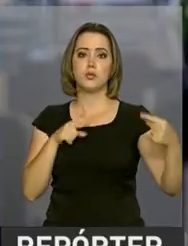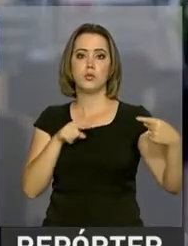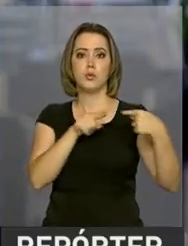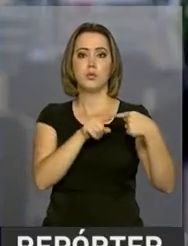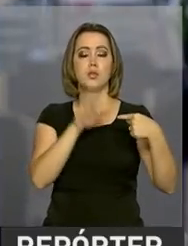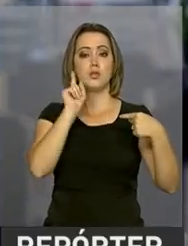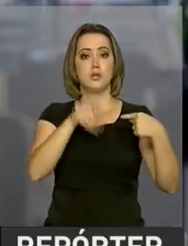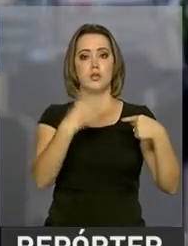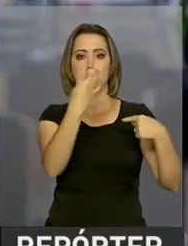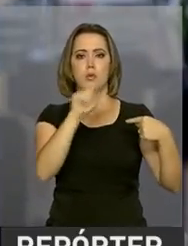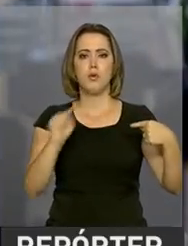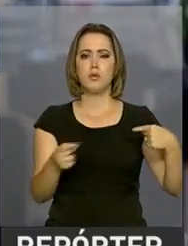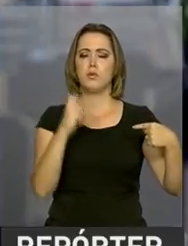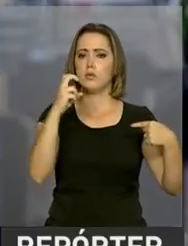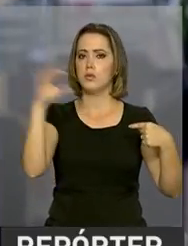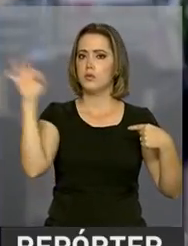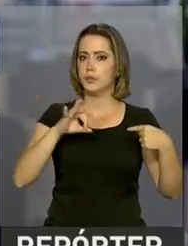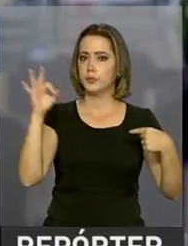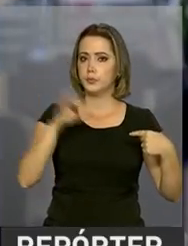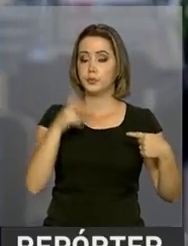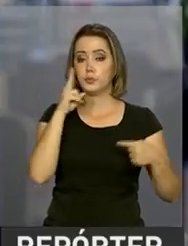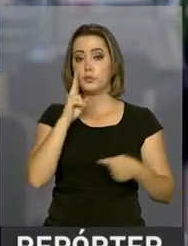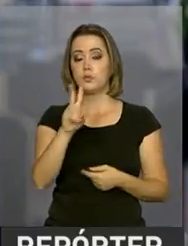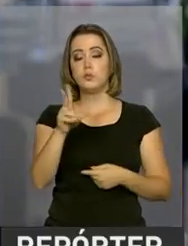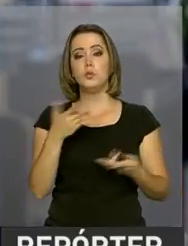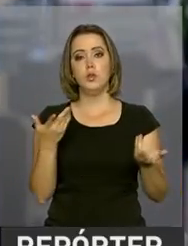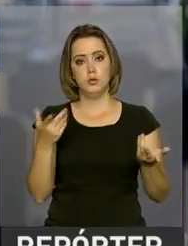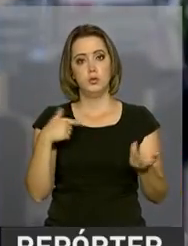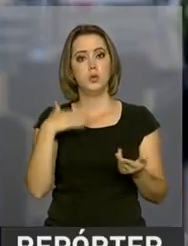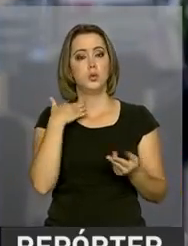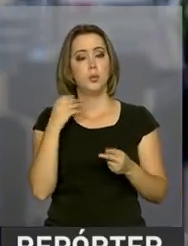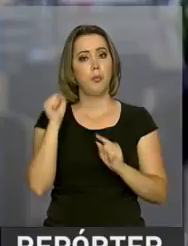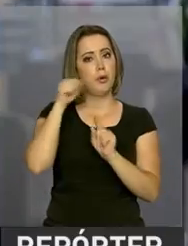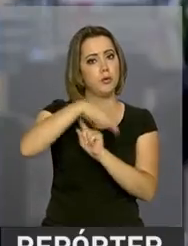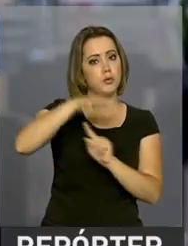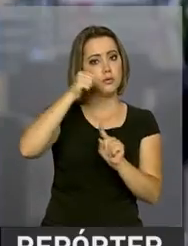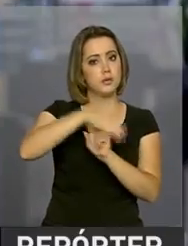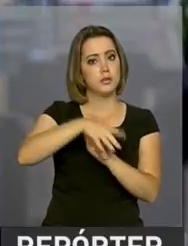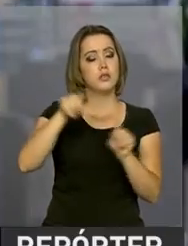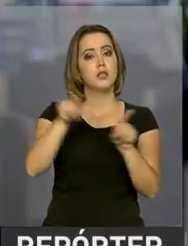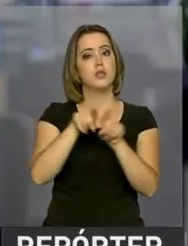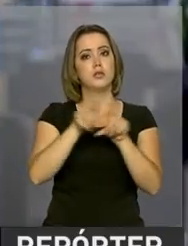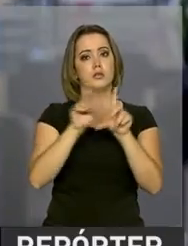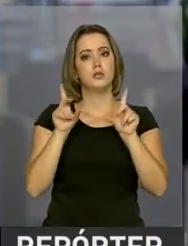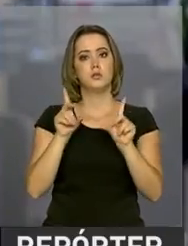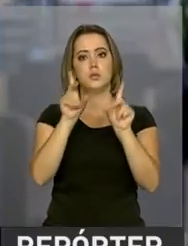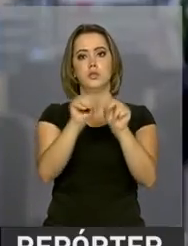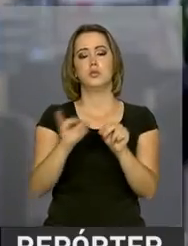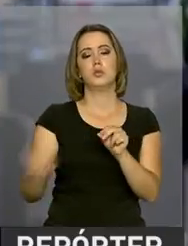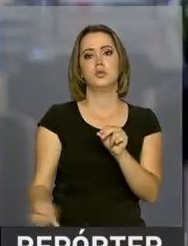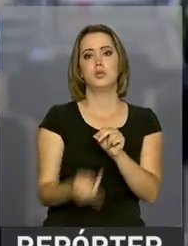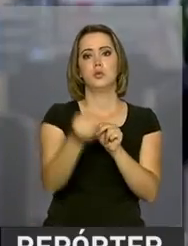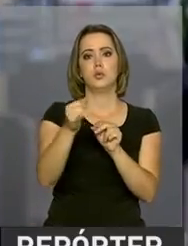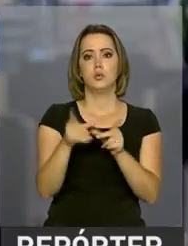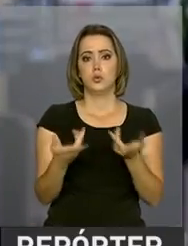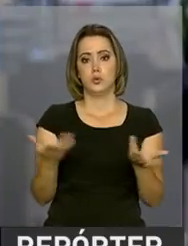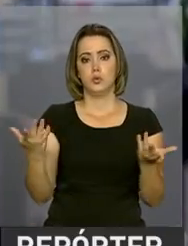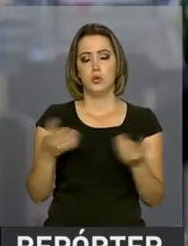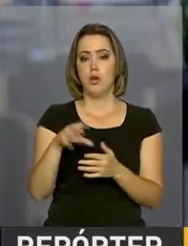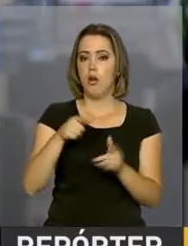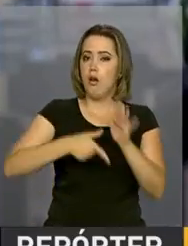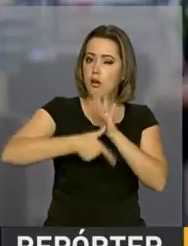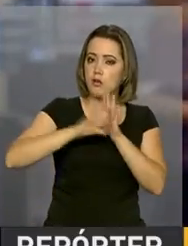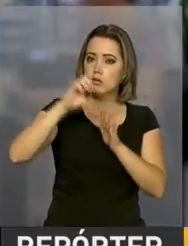é de 4 e 6 800 analistas ouvidos pelo banco central também reduziram a estimativa para a taxa básica de juros da economia de